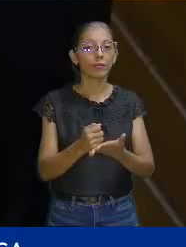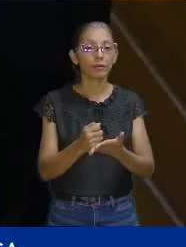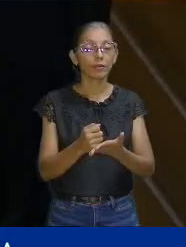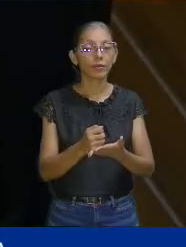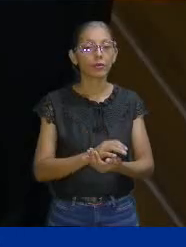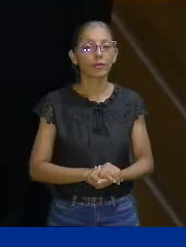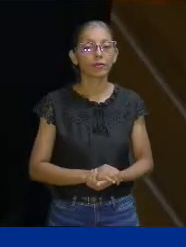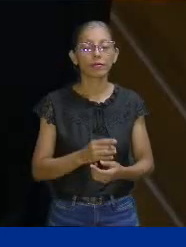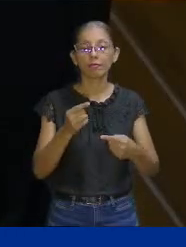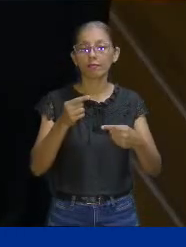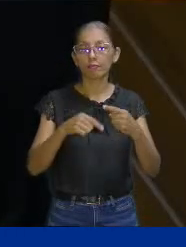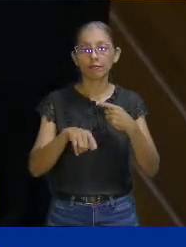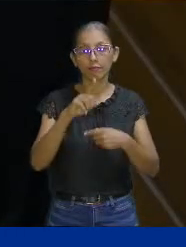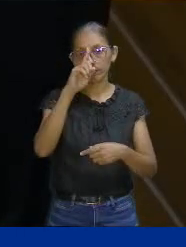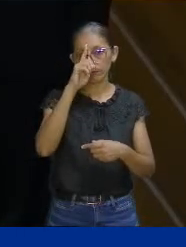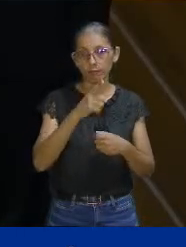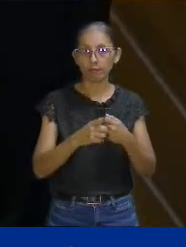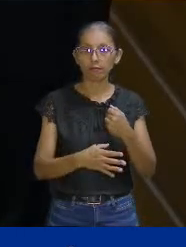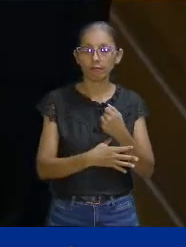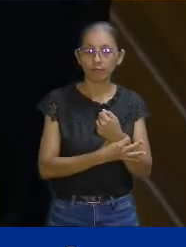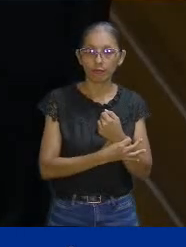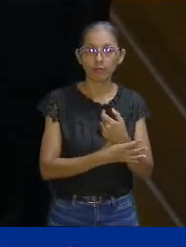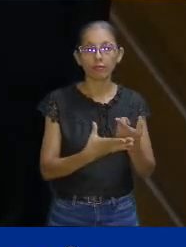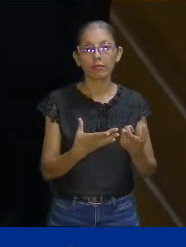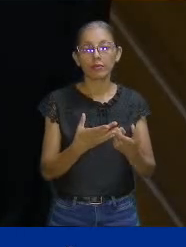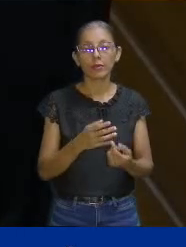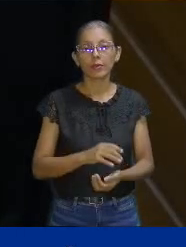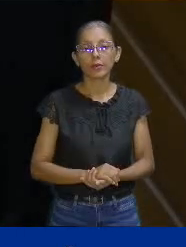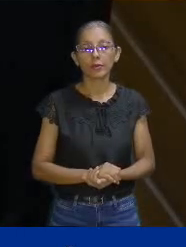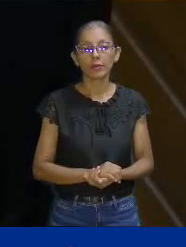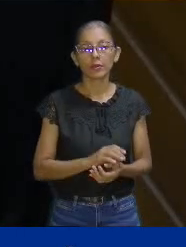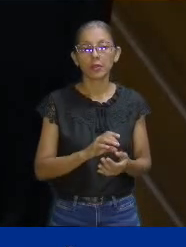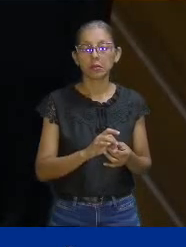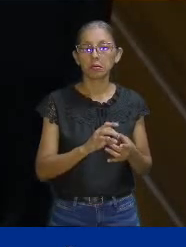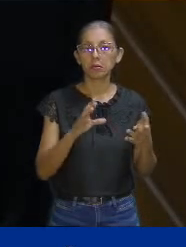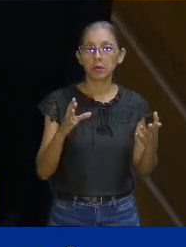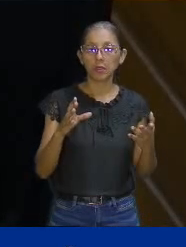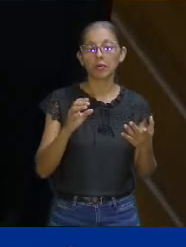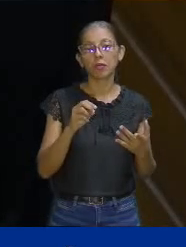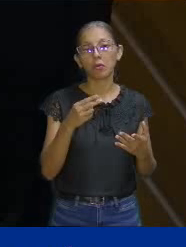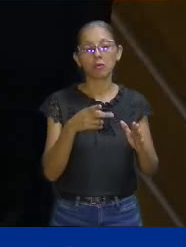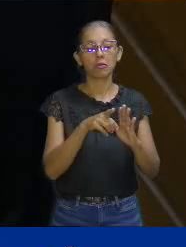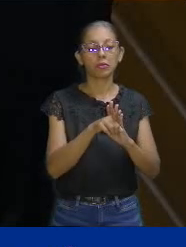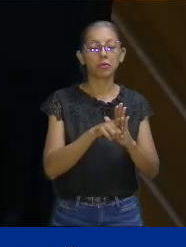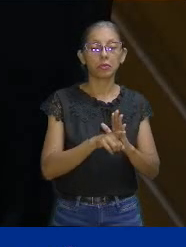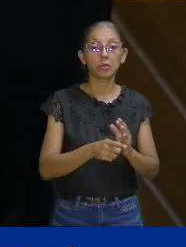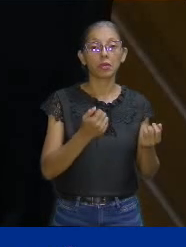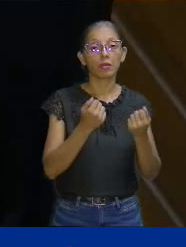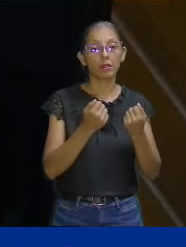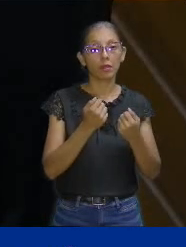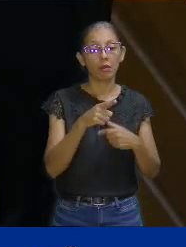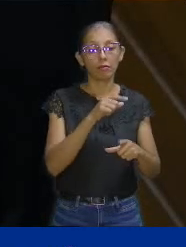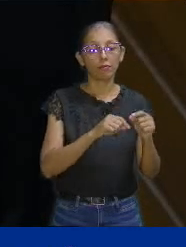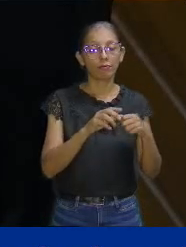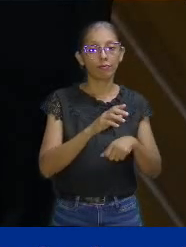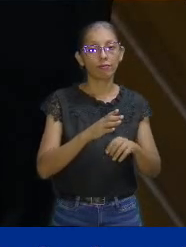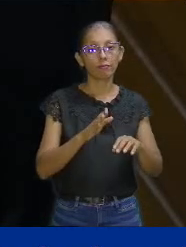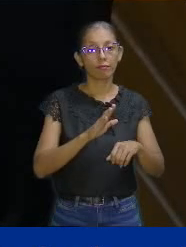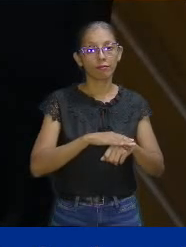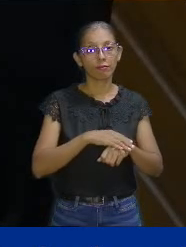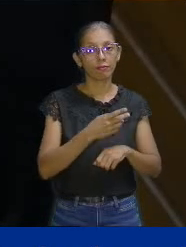mandado de segurança substituir o controle jurisdicional ordinário ou reavaliar escolhas legítimas da